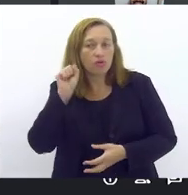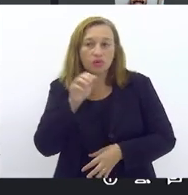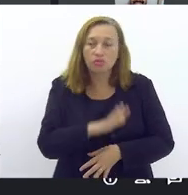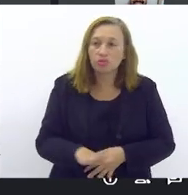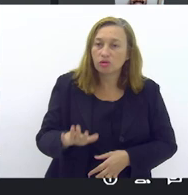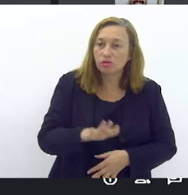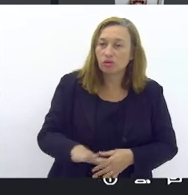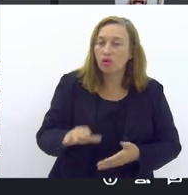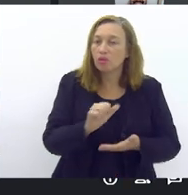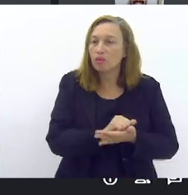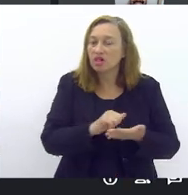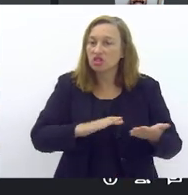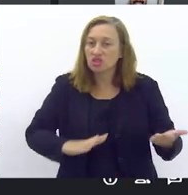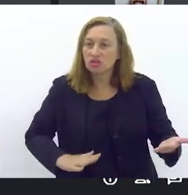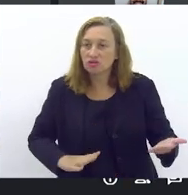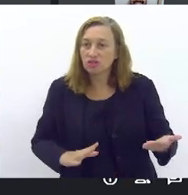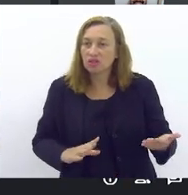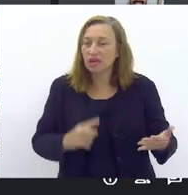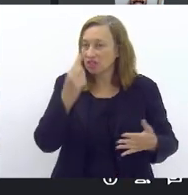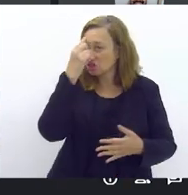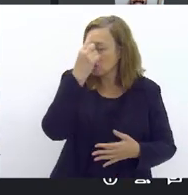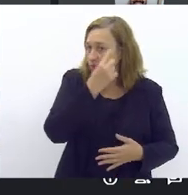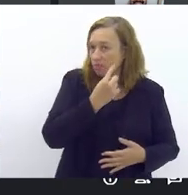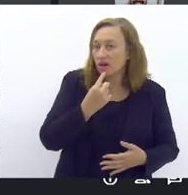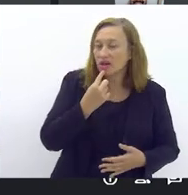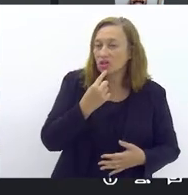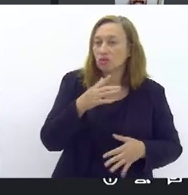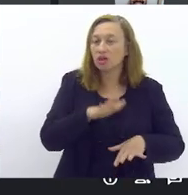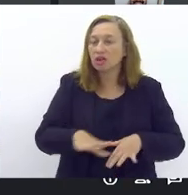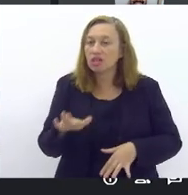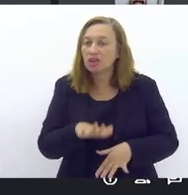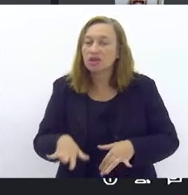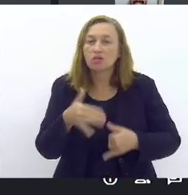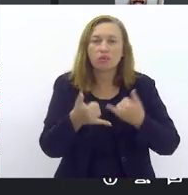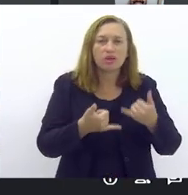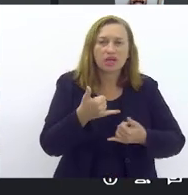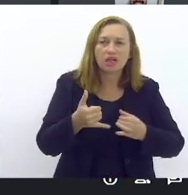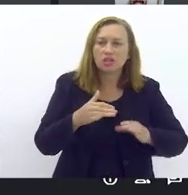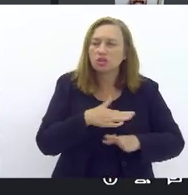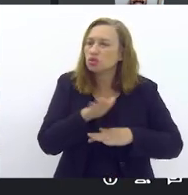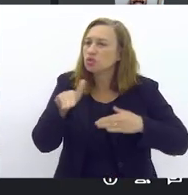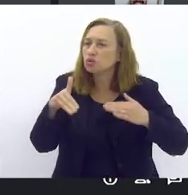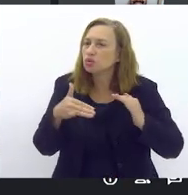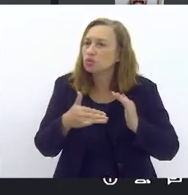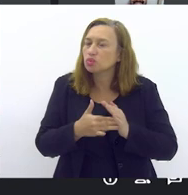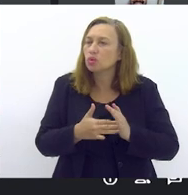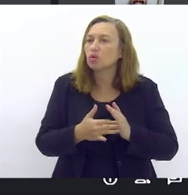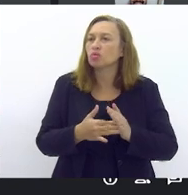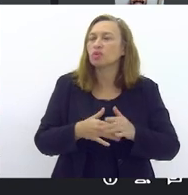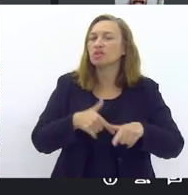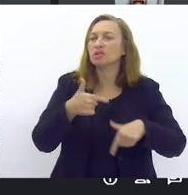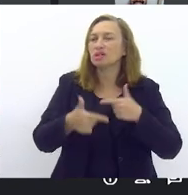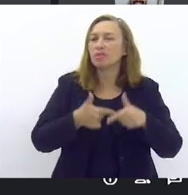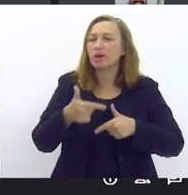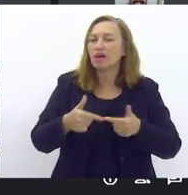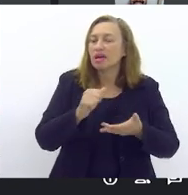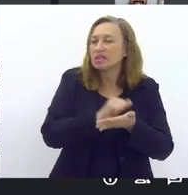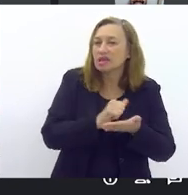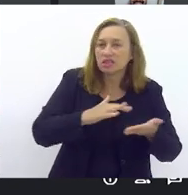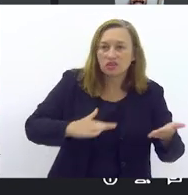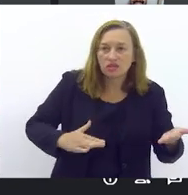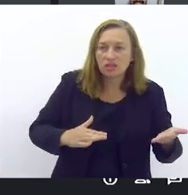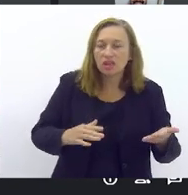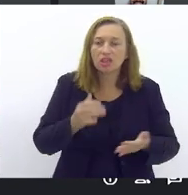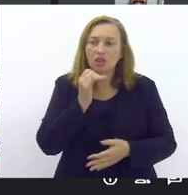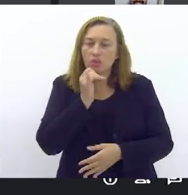atividade lúdica que eles costumam colocar, que é uma brincadeira, todas essas atribuições, uma contação de história, tudo aquilo